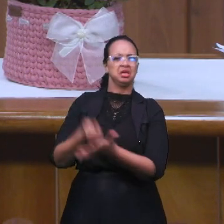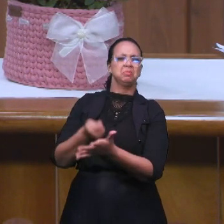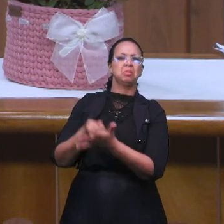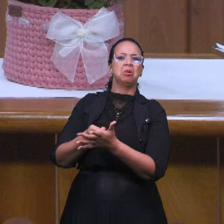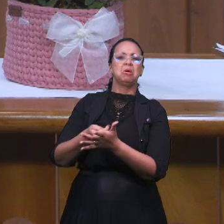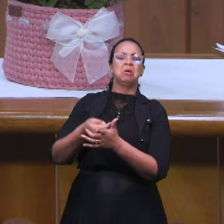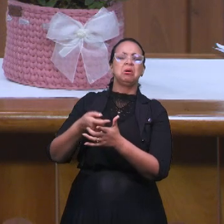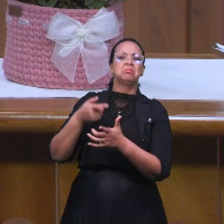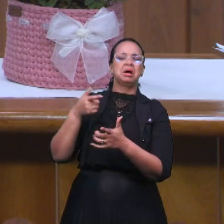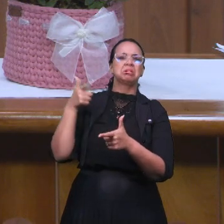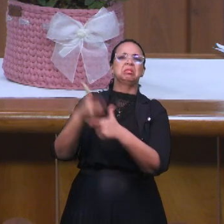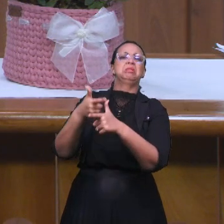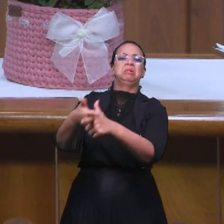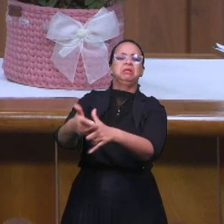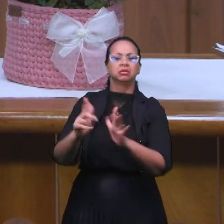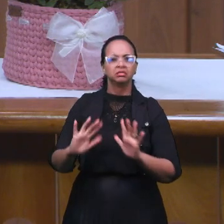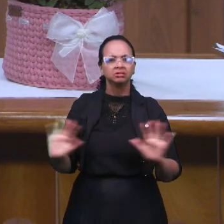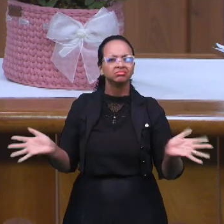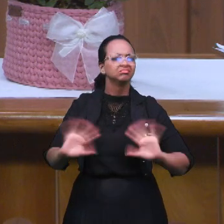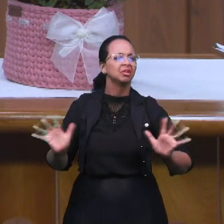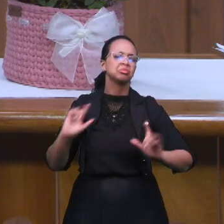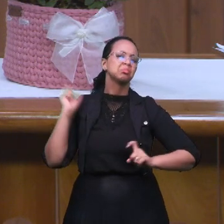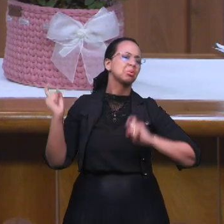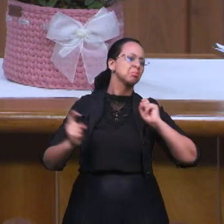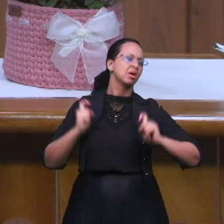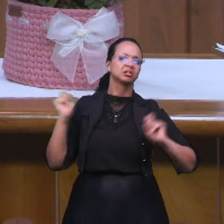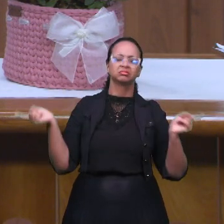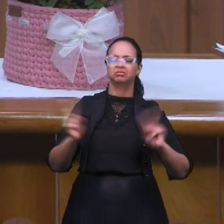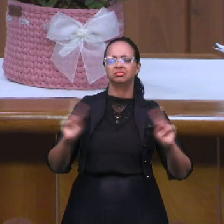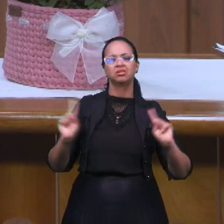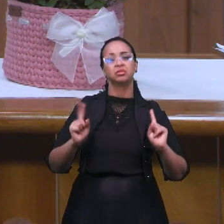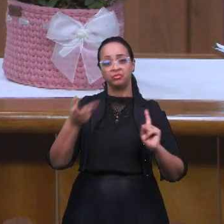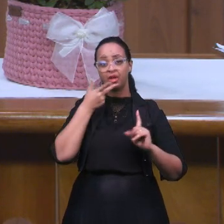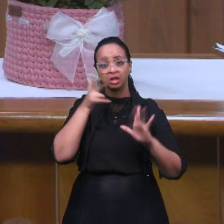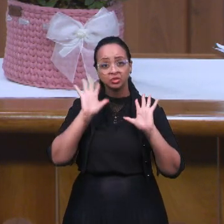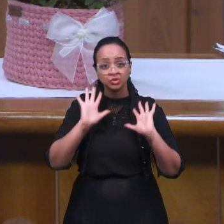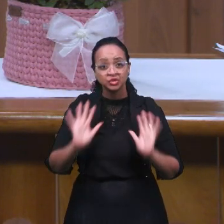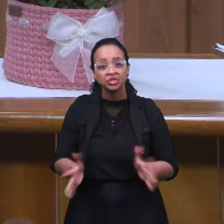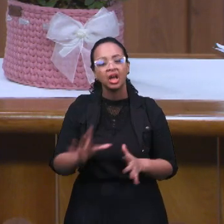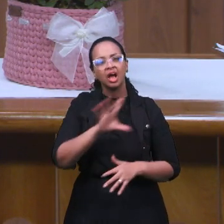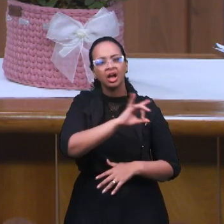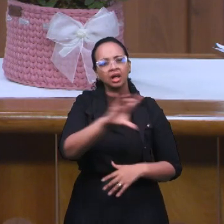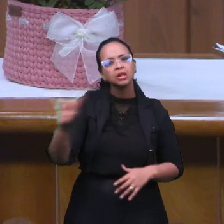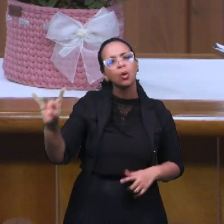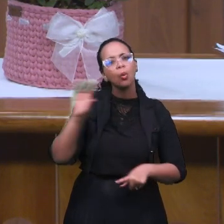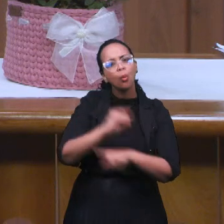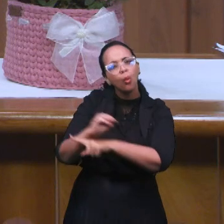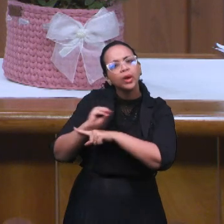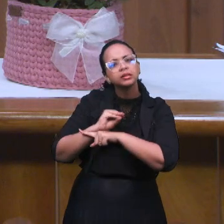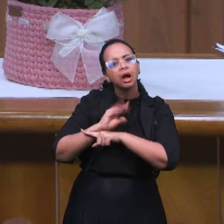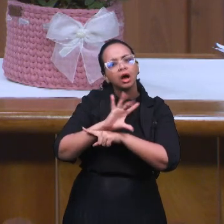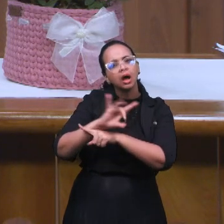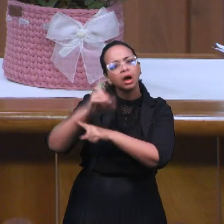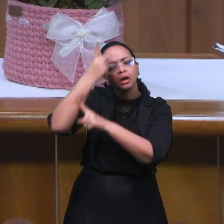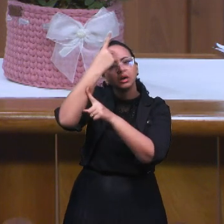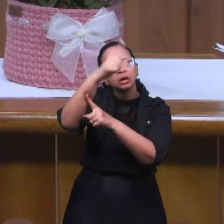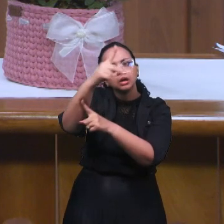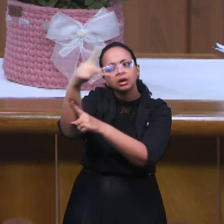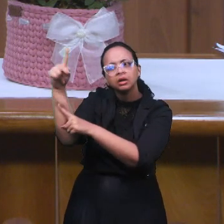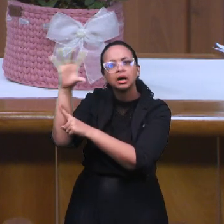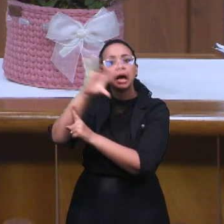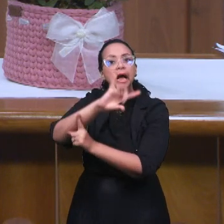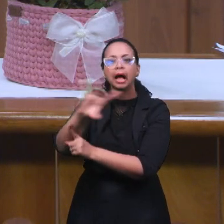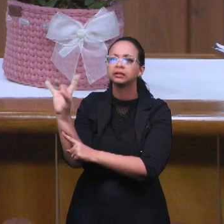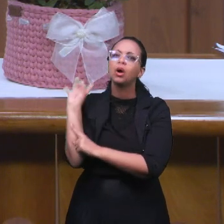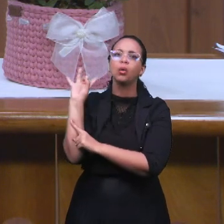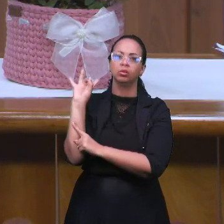ninguém. Nem estamos preocupados. Hoje temos dito o seguinte, cada um cuida de si. Cada um vai cuidando de si. Chegou a hora,